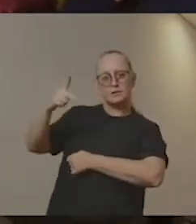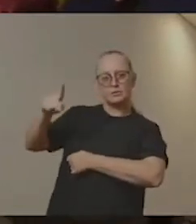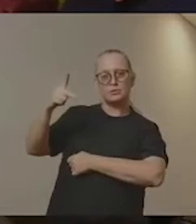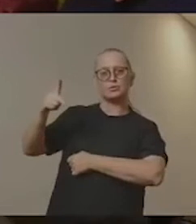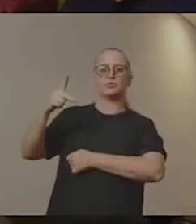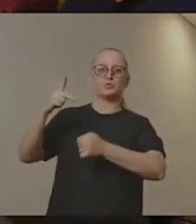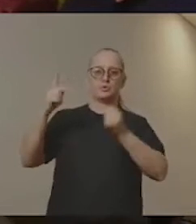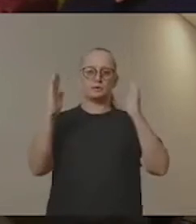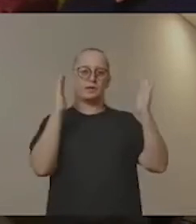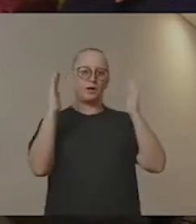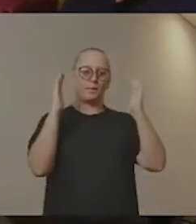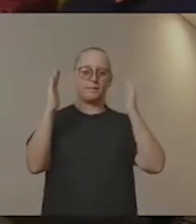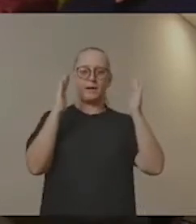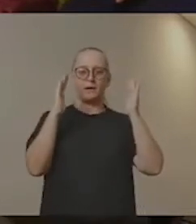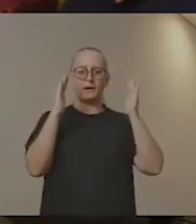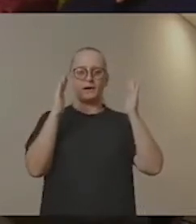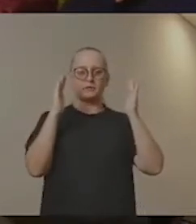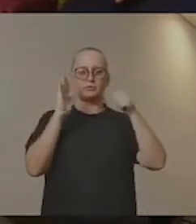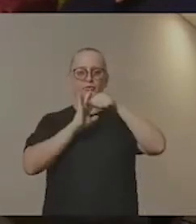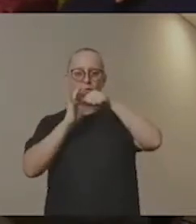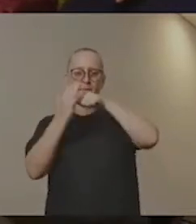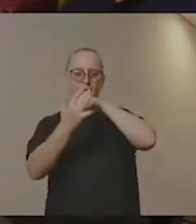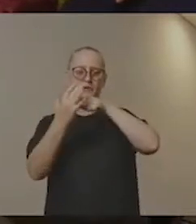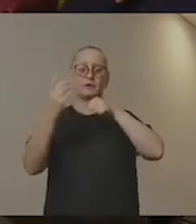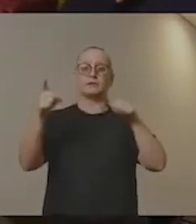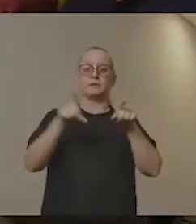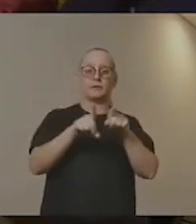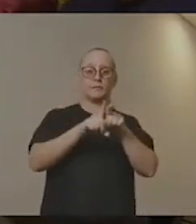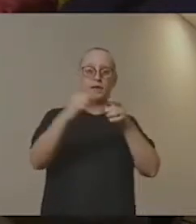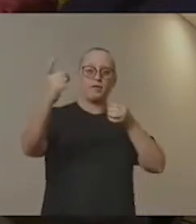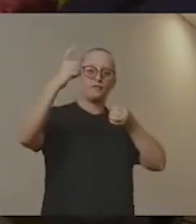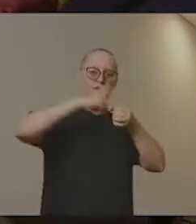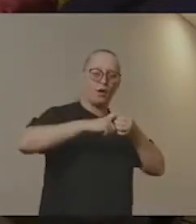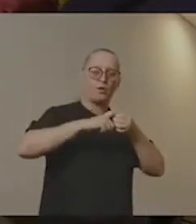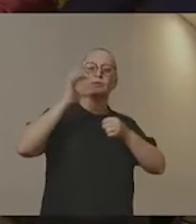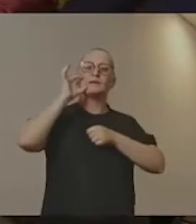em termos de sentimentos e emoções, como é que foi isso?